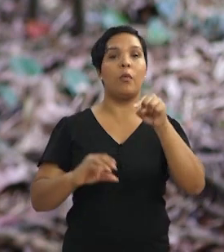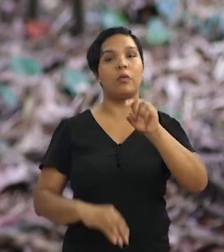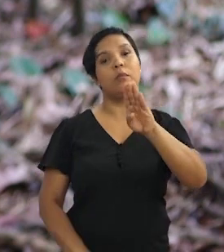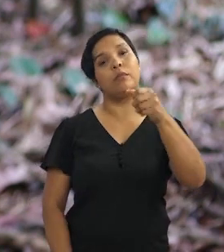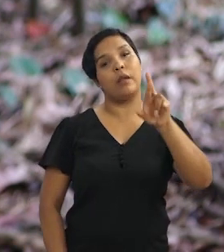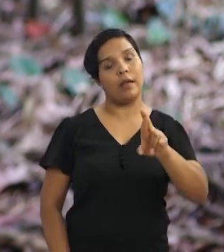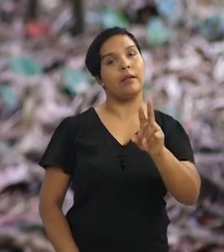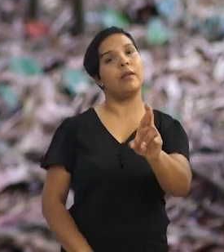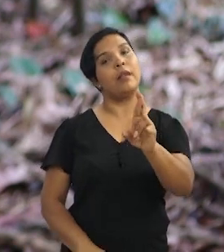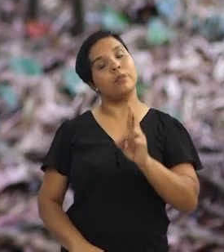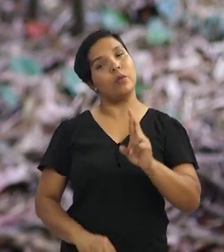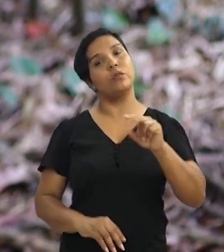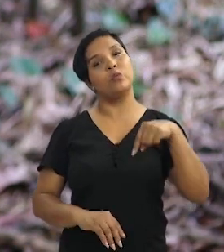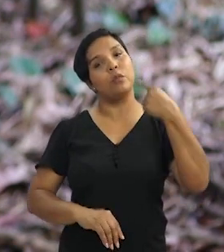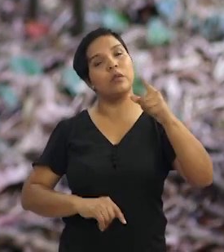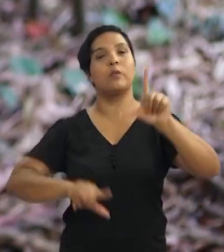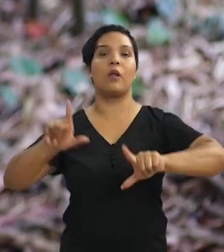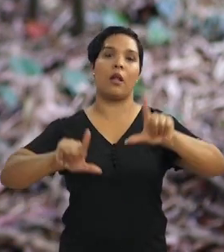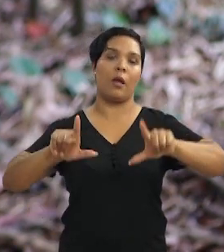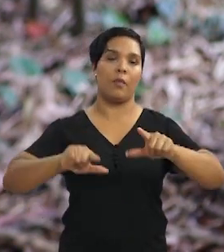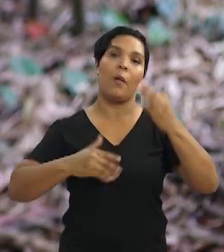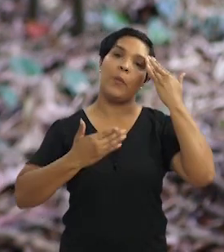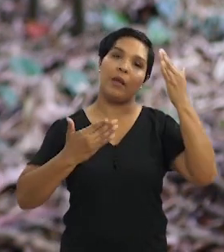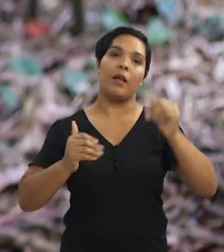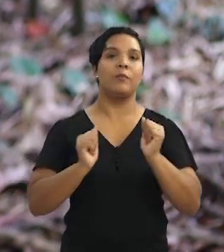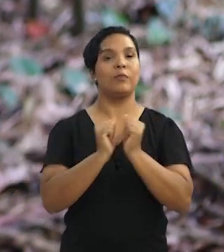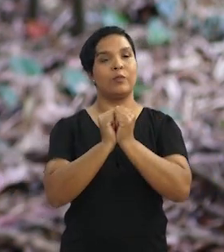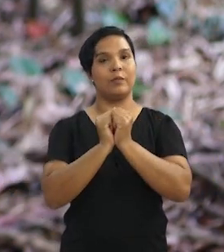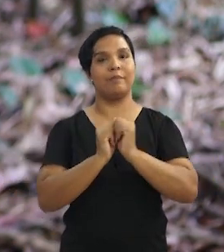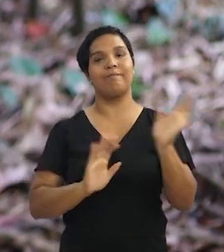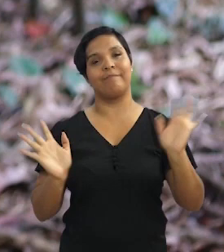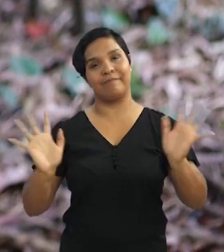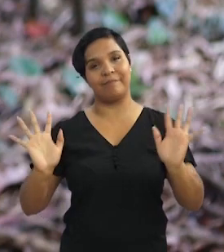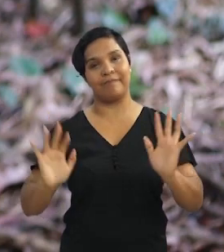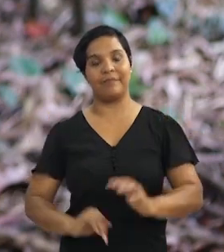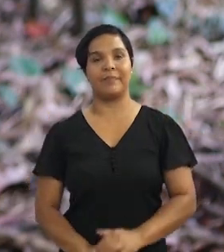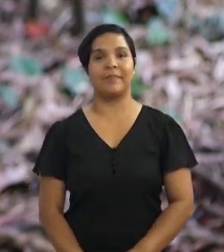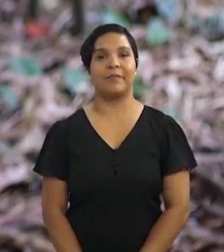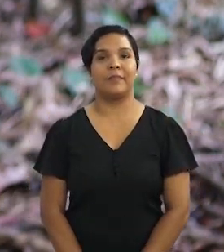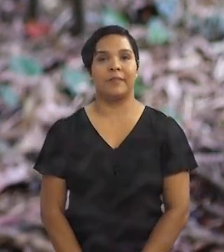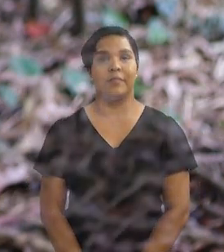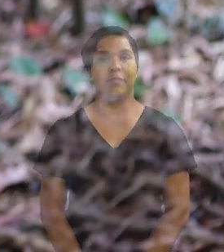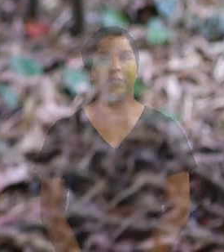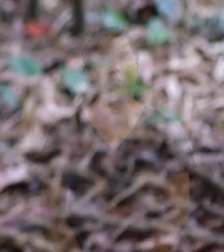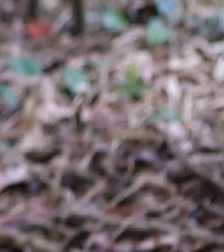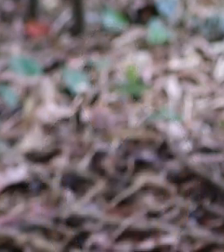universiencia@uesb.edu.br que a gente te responde aqui em um próximo programa. Muito obrigado pela sua companhia e até mais!